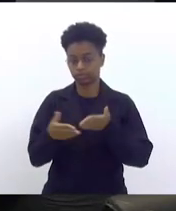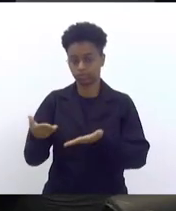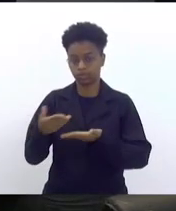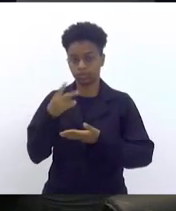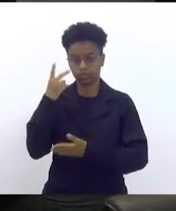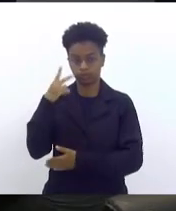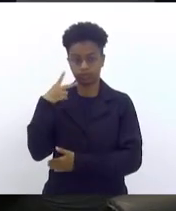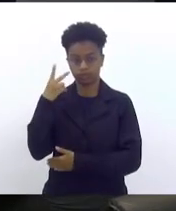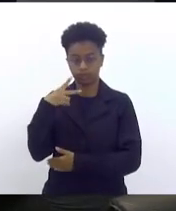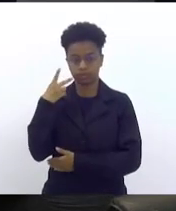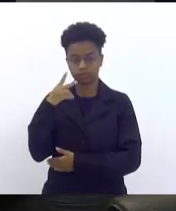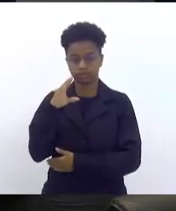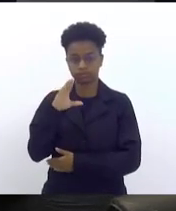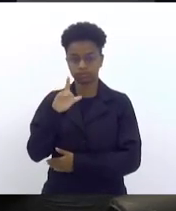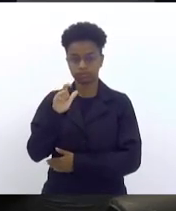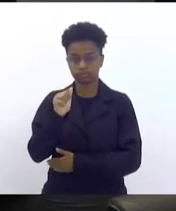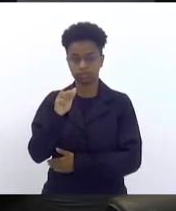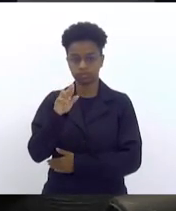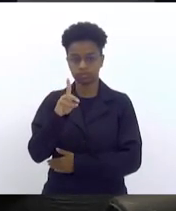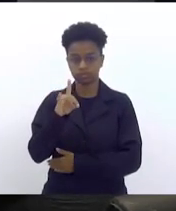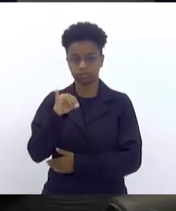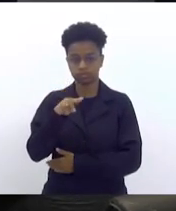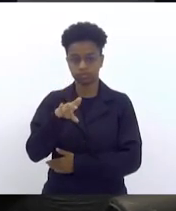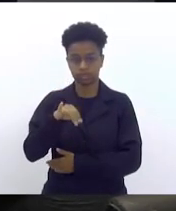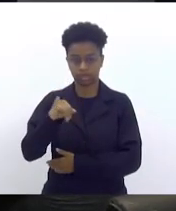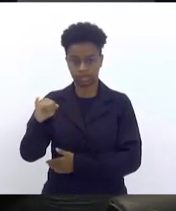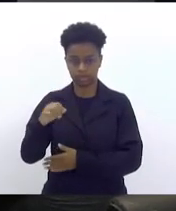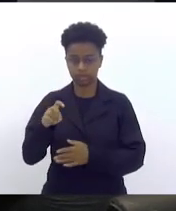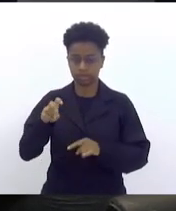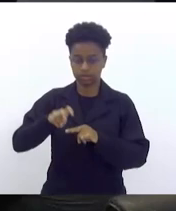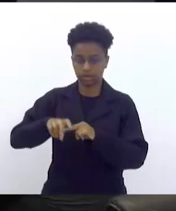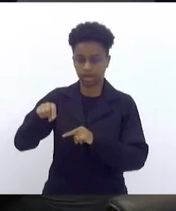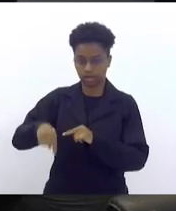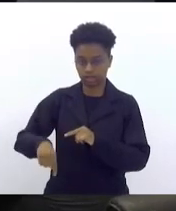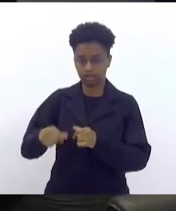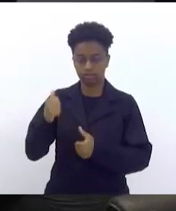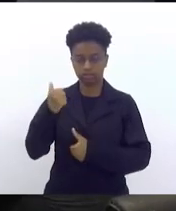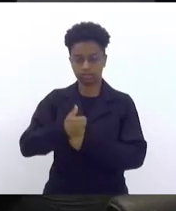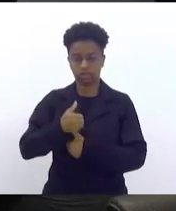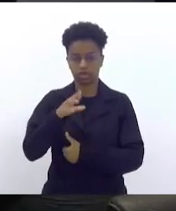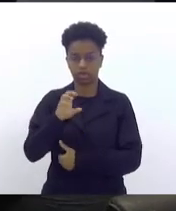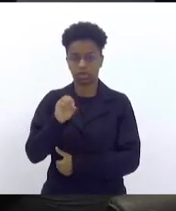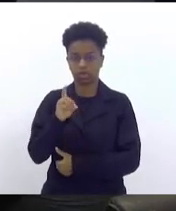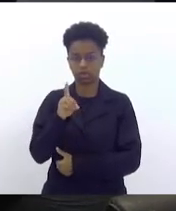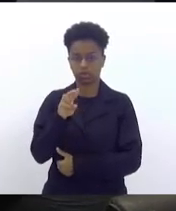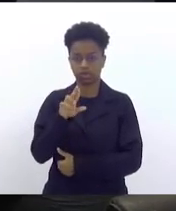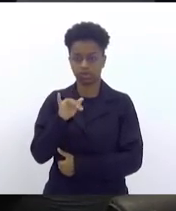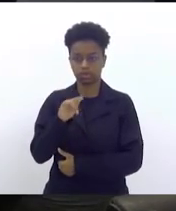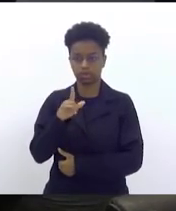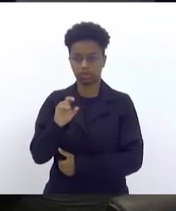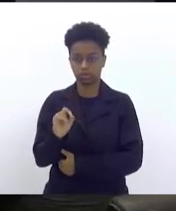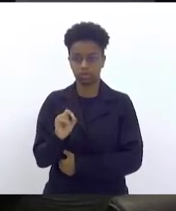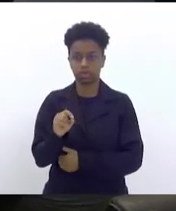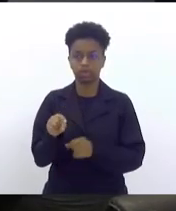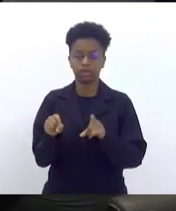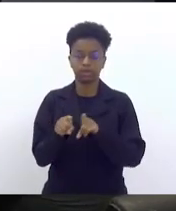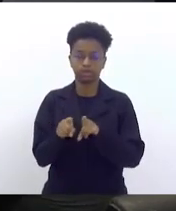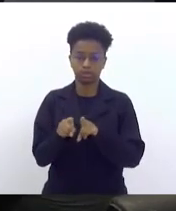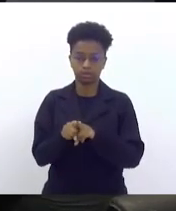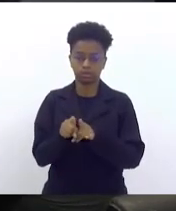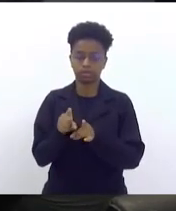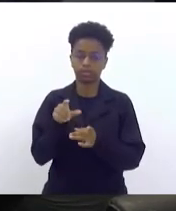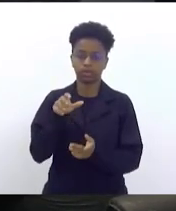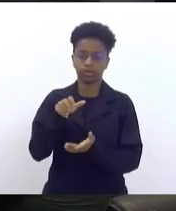é Claudinei Siqueira para compor que a mesa no lugar do deputado Rodrigo Amorim e também Fazer o